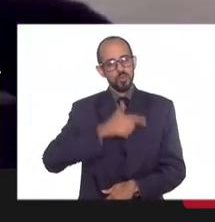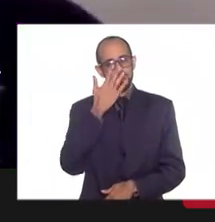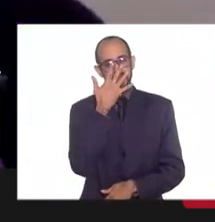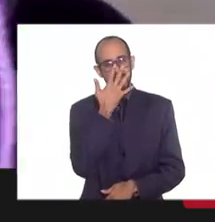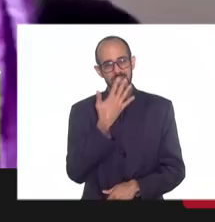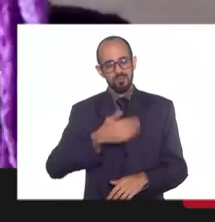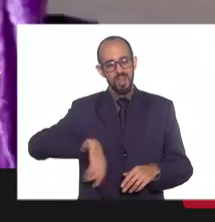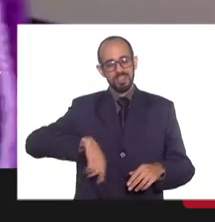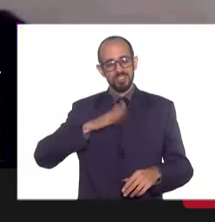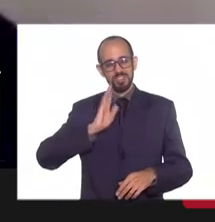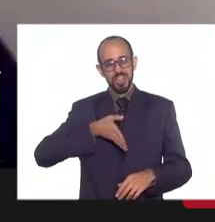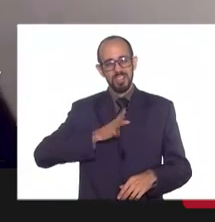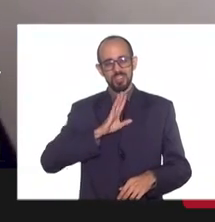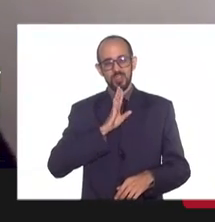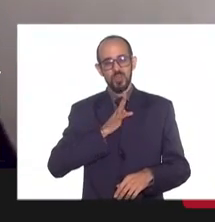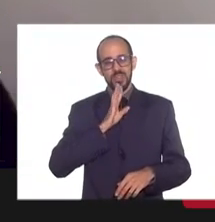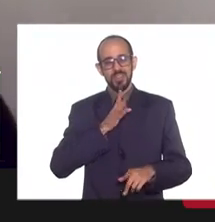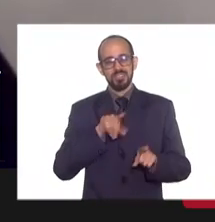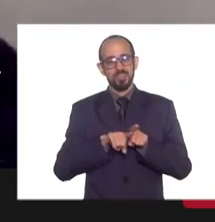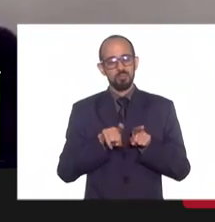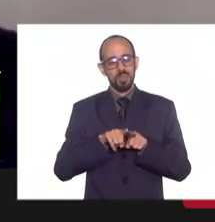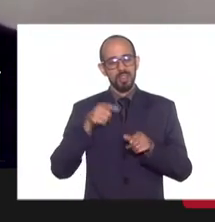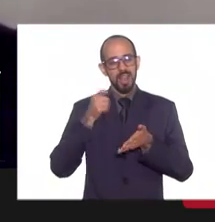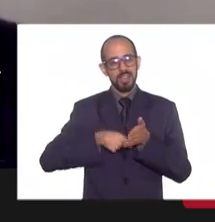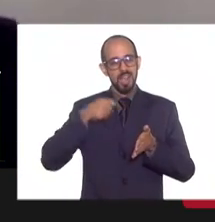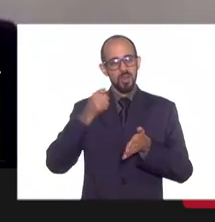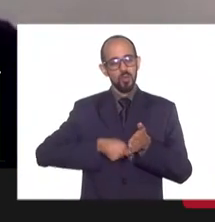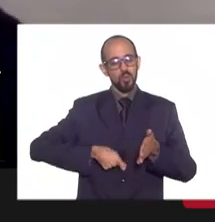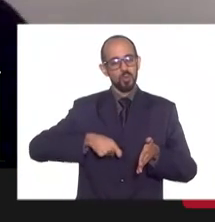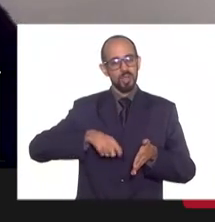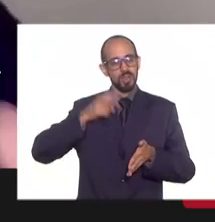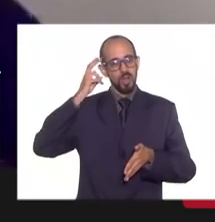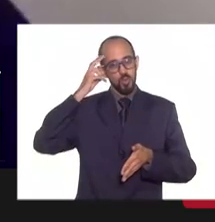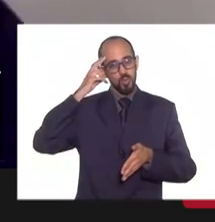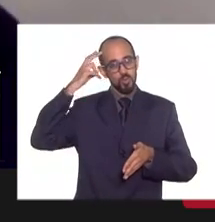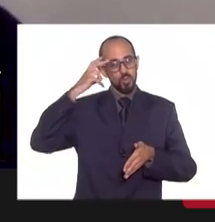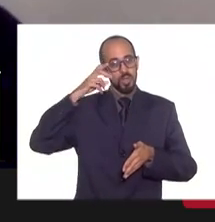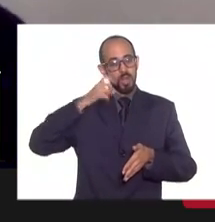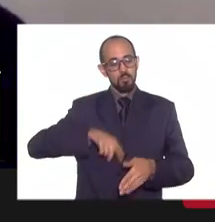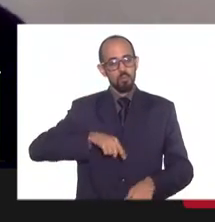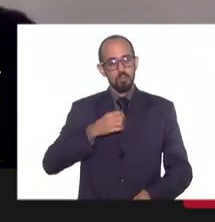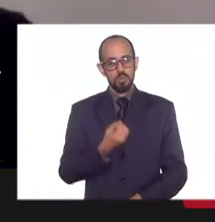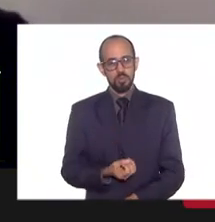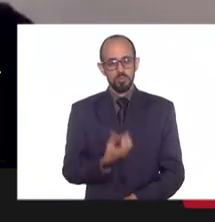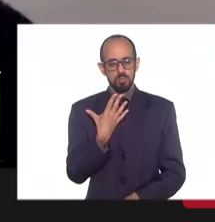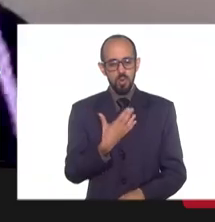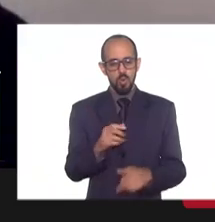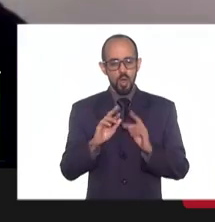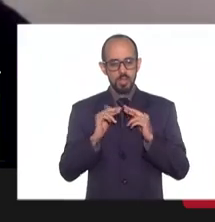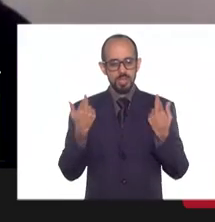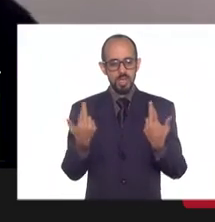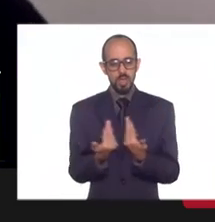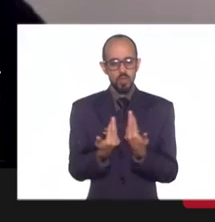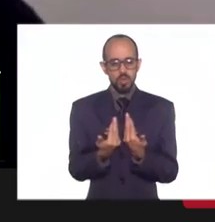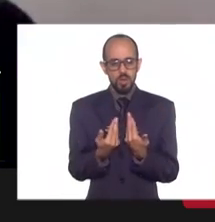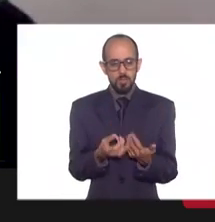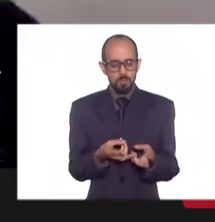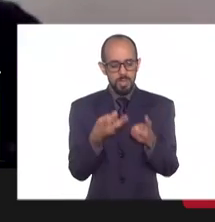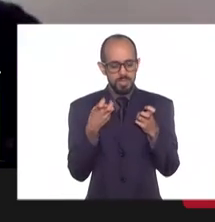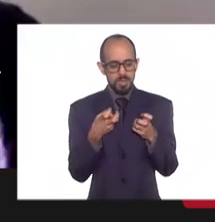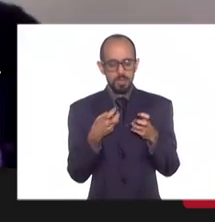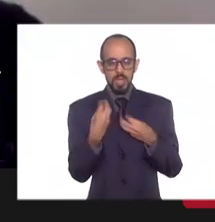de outras lutas da cultura mas é muito bom reunir num espaço como esse perceber o quão